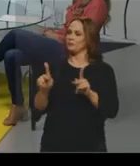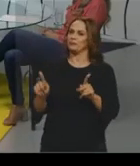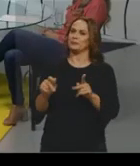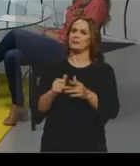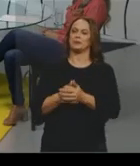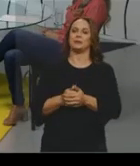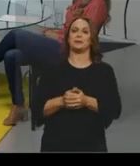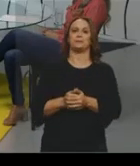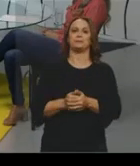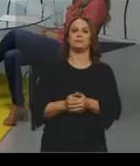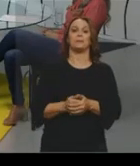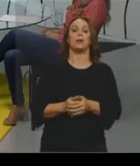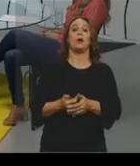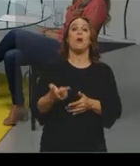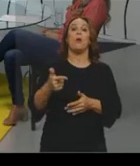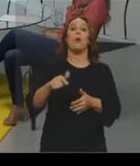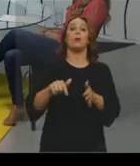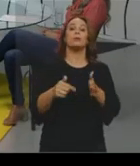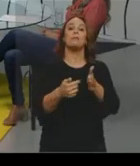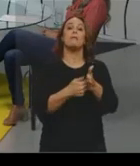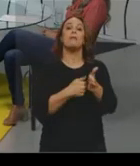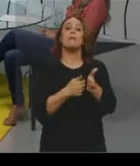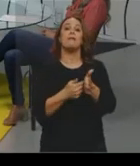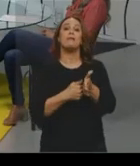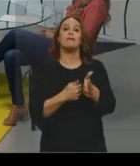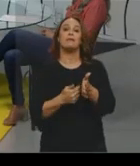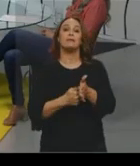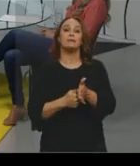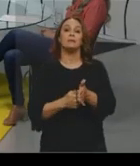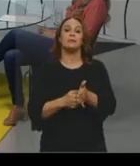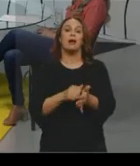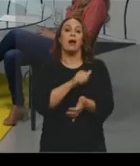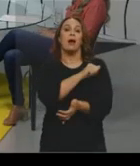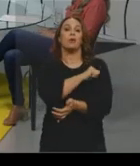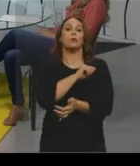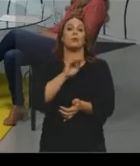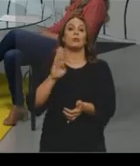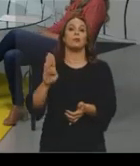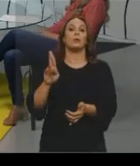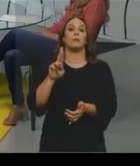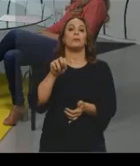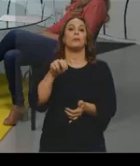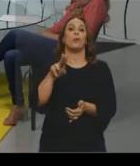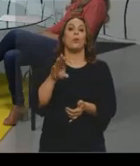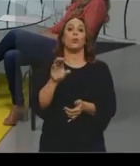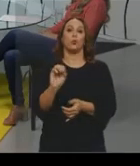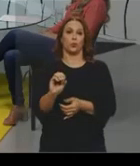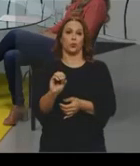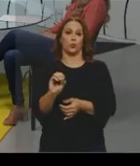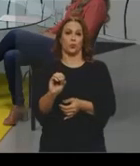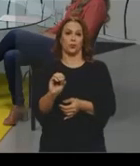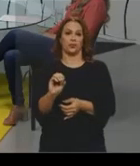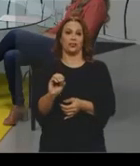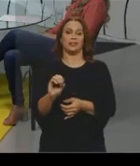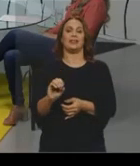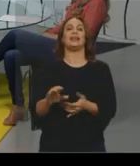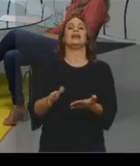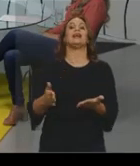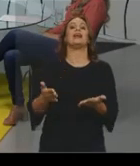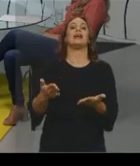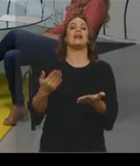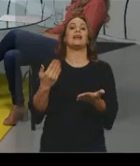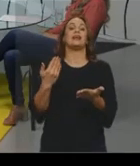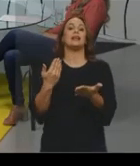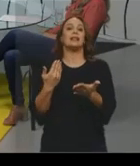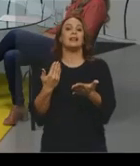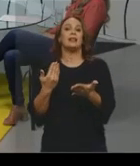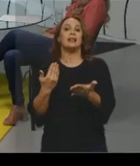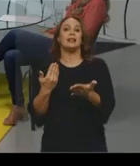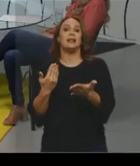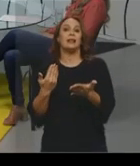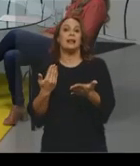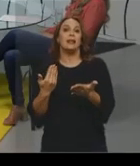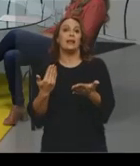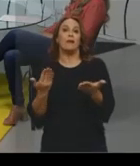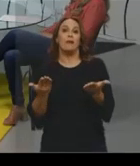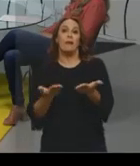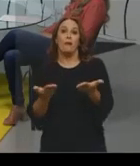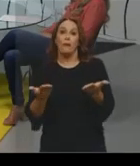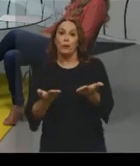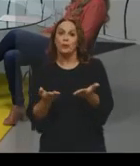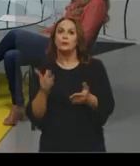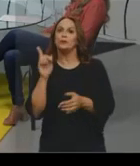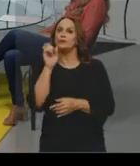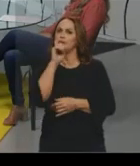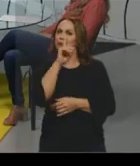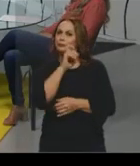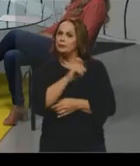nossa próxima pergunta é do Bruno Messias, ele é estudante da Escola Estadual Dr. Tancredo Neves. Hoje está difícil, porque